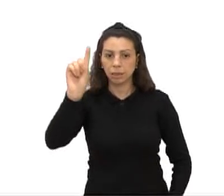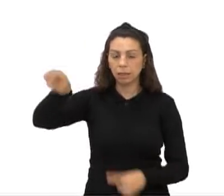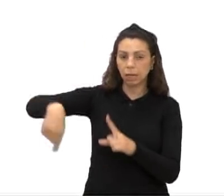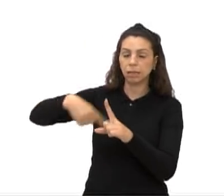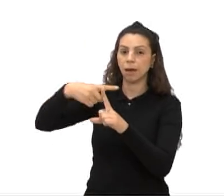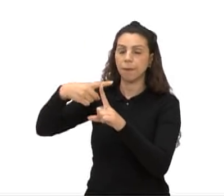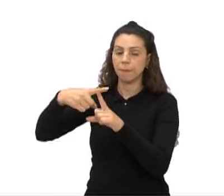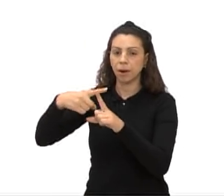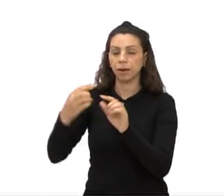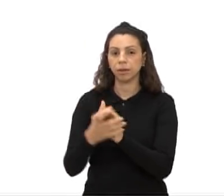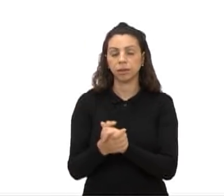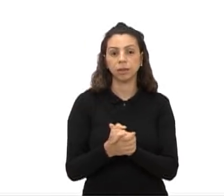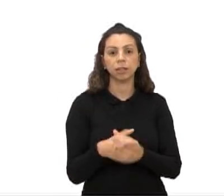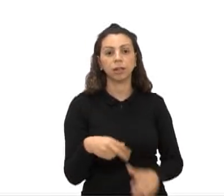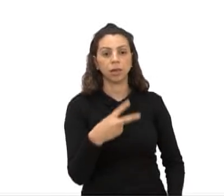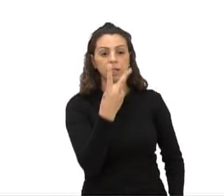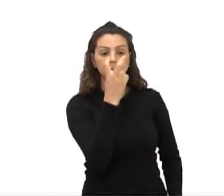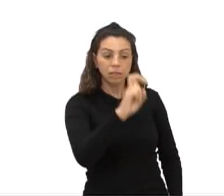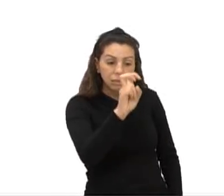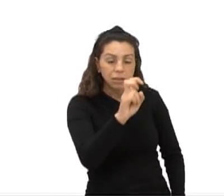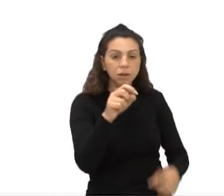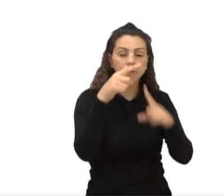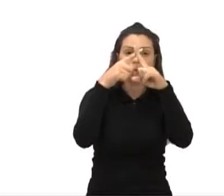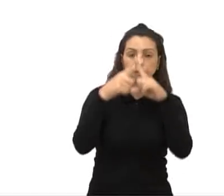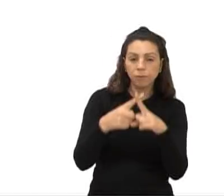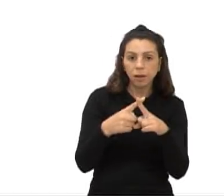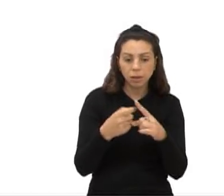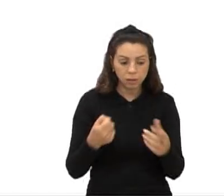geladeira por R$